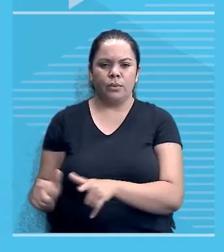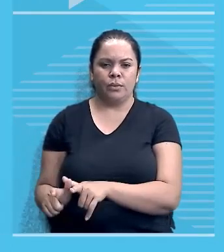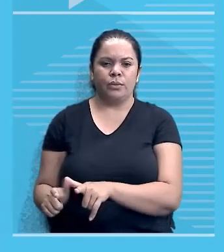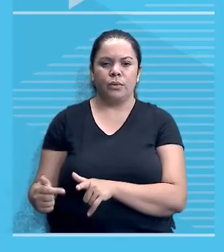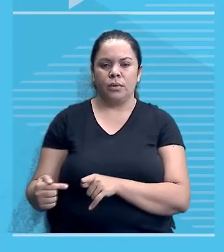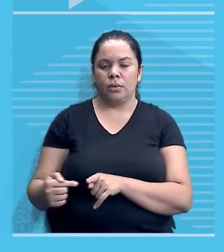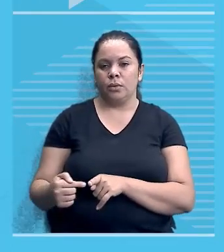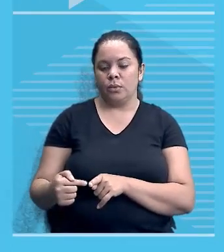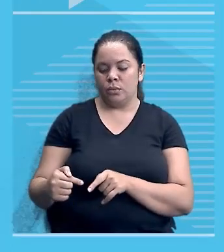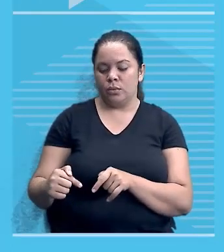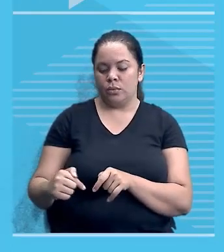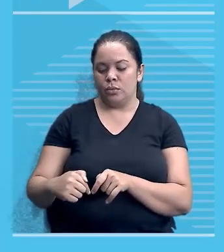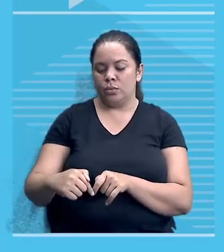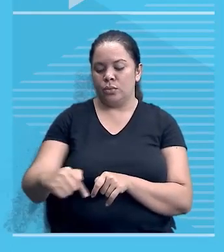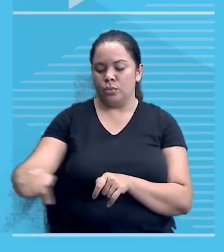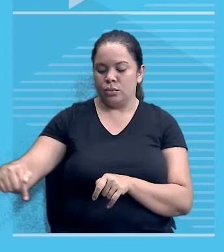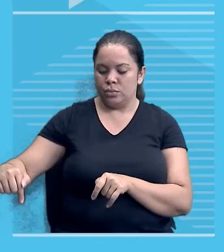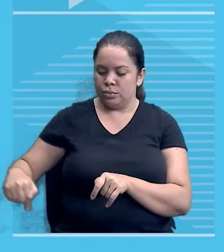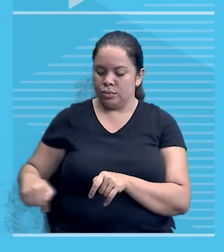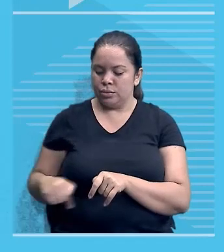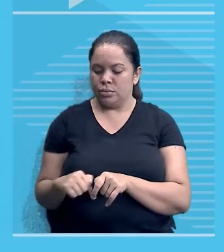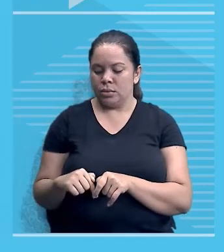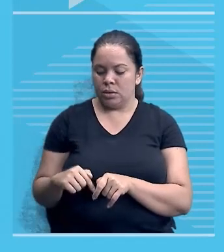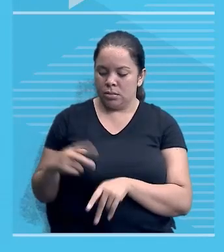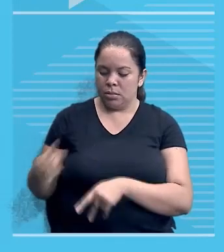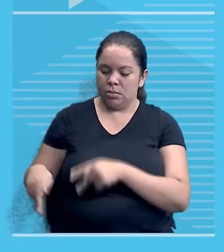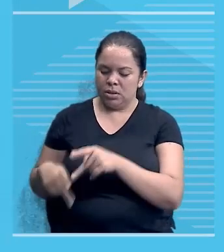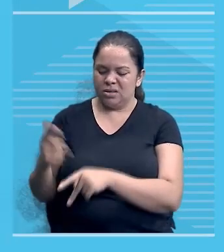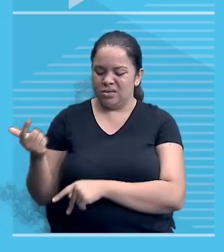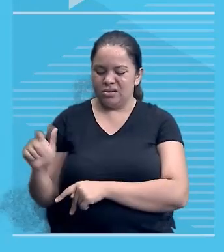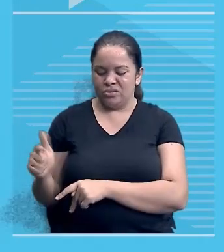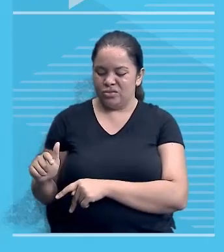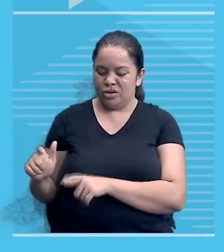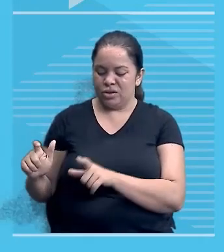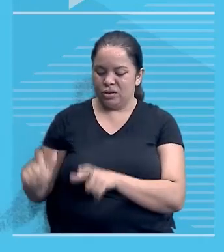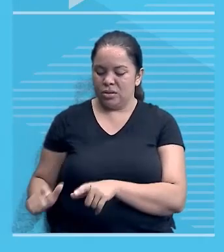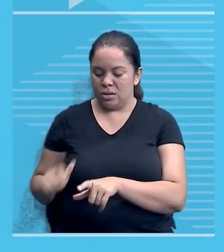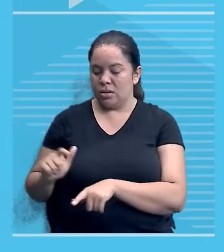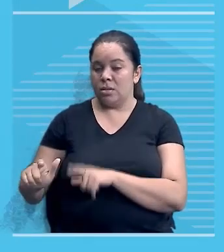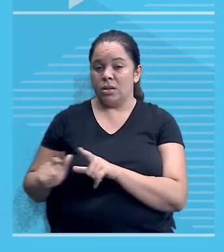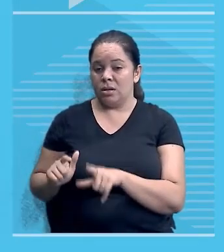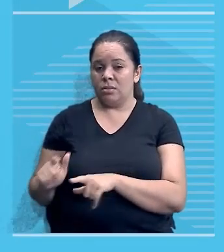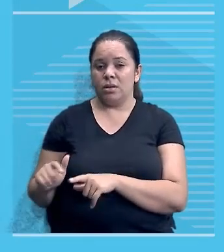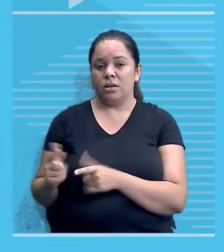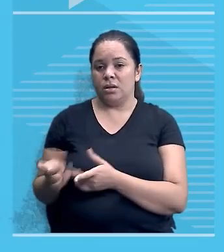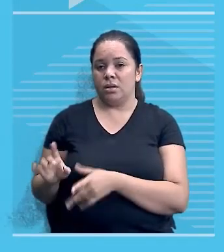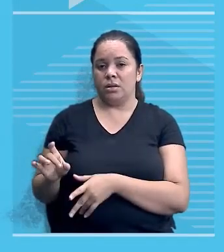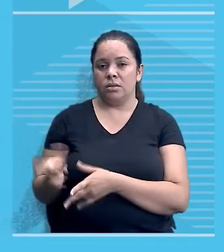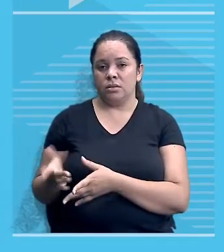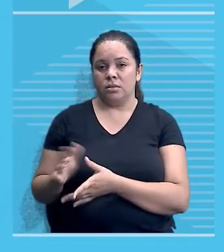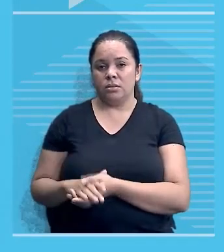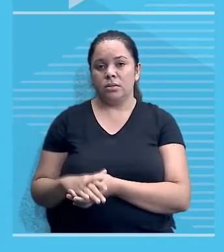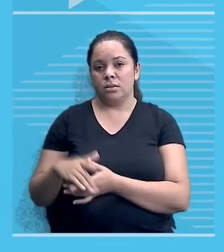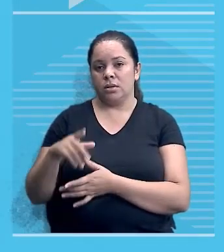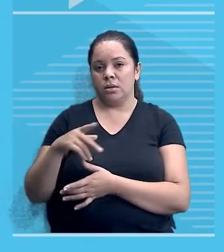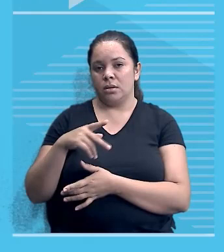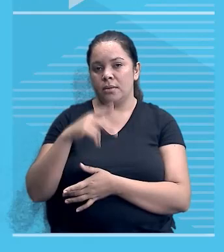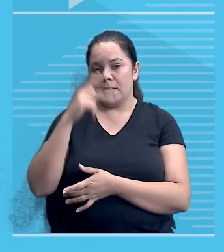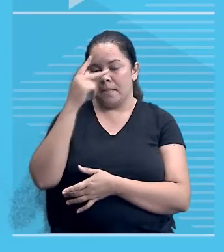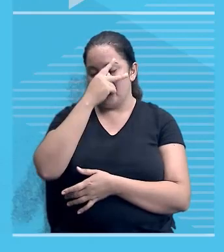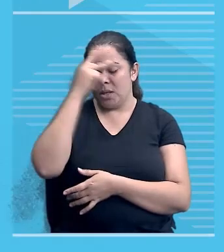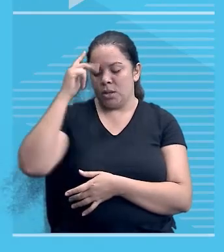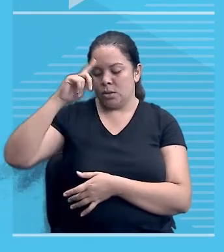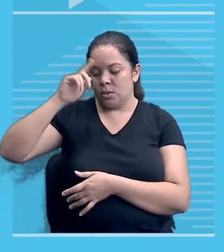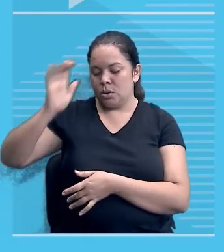essas terras estavam concentradas nas mãos de grandes latifundiários ela não Ou seja estava concentrado nas mãos de